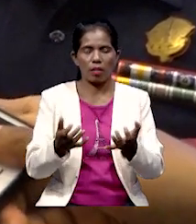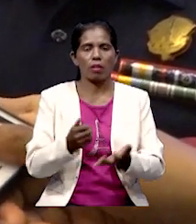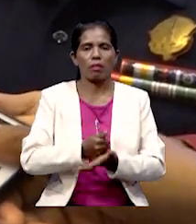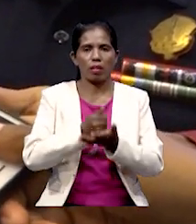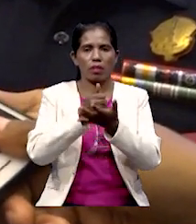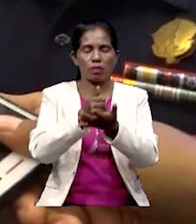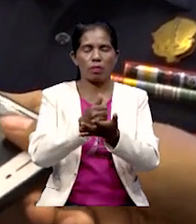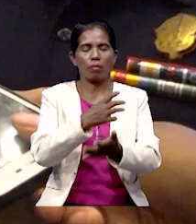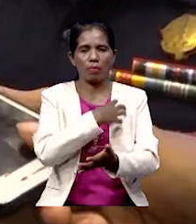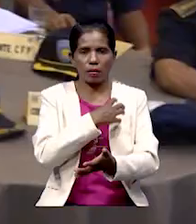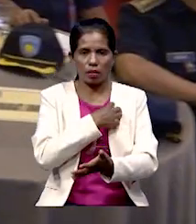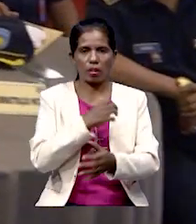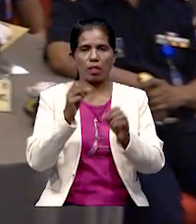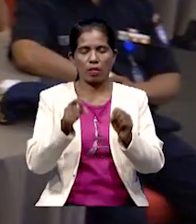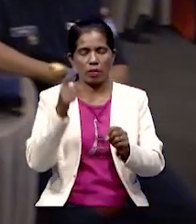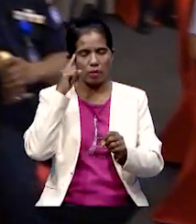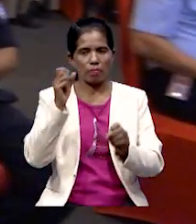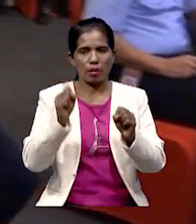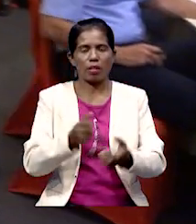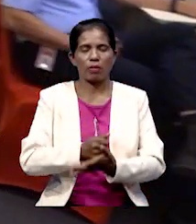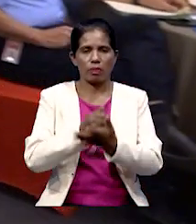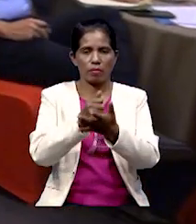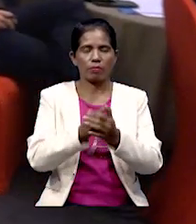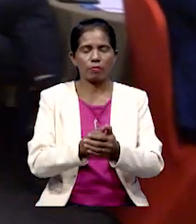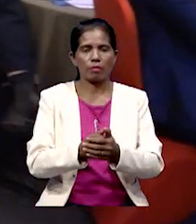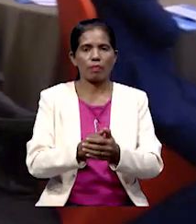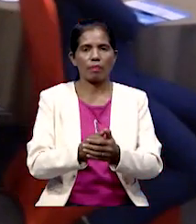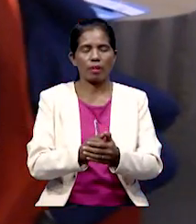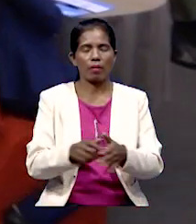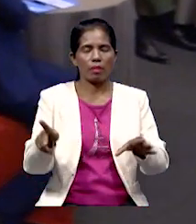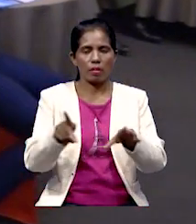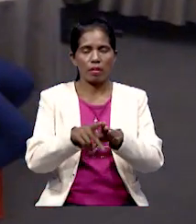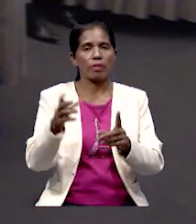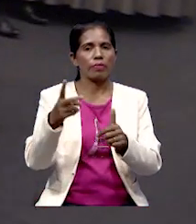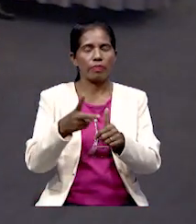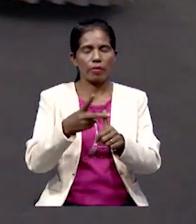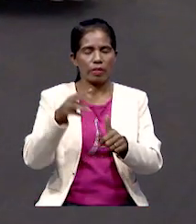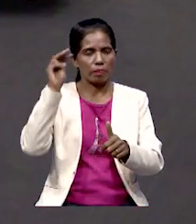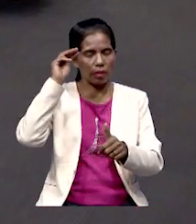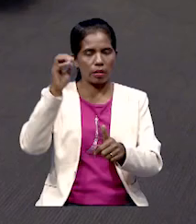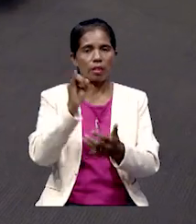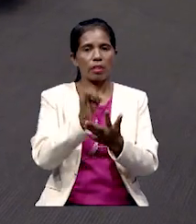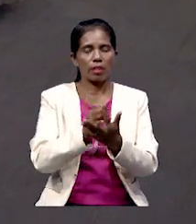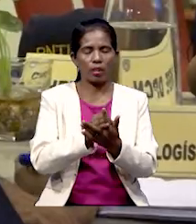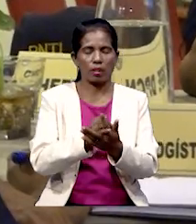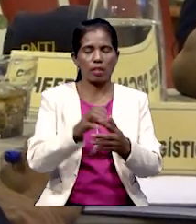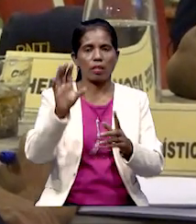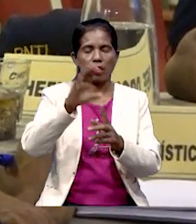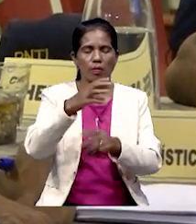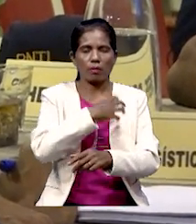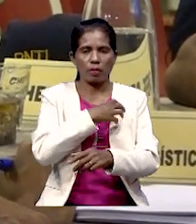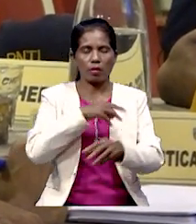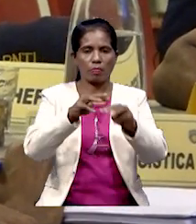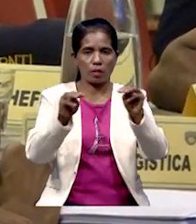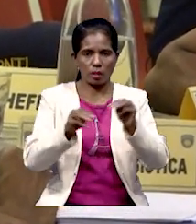tang pente ne ba hono ngira ne Holo parte encontro ne vice-ministro interior mak marca presença mos, comandante Penitelli